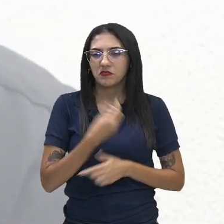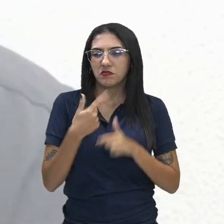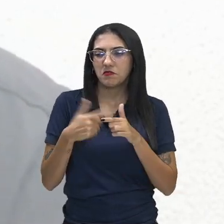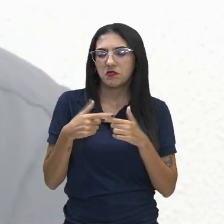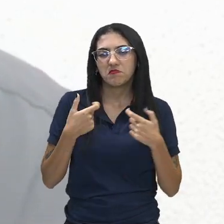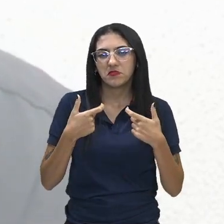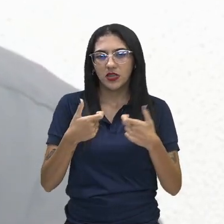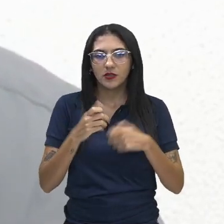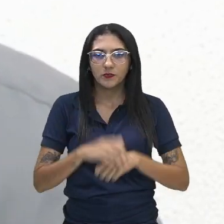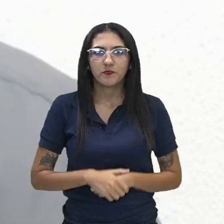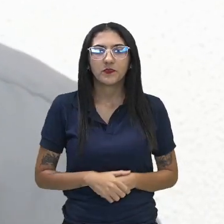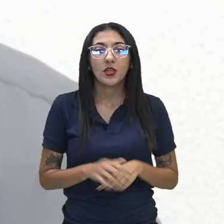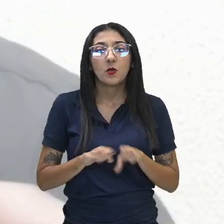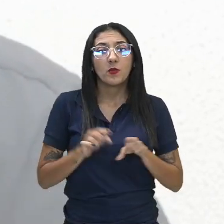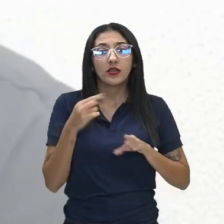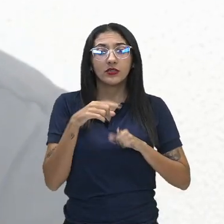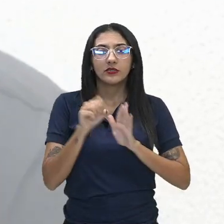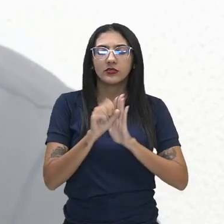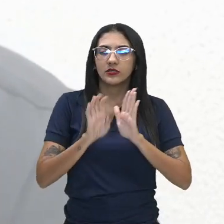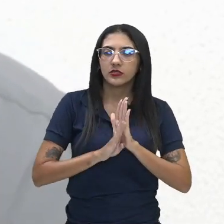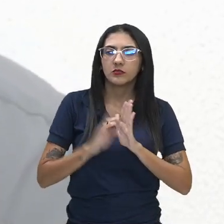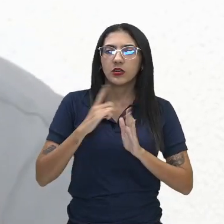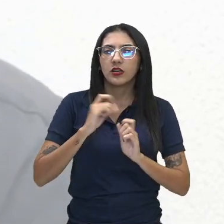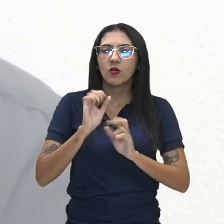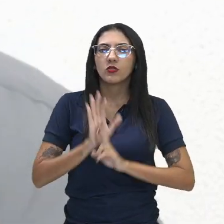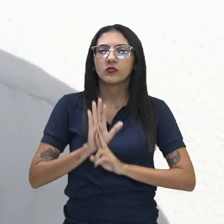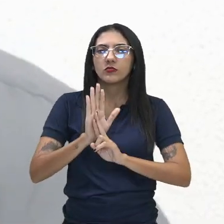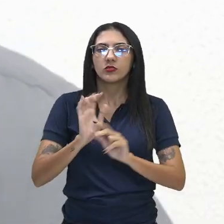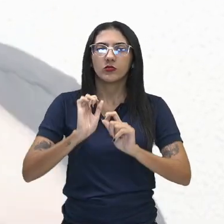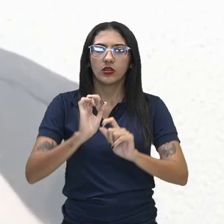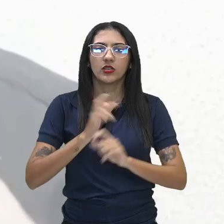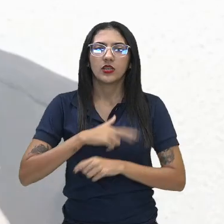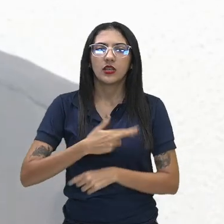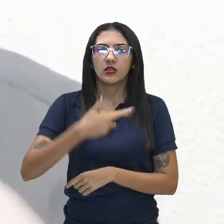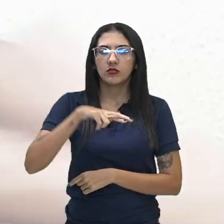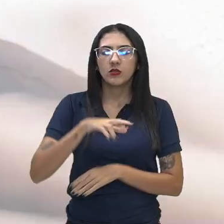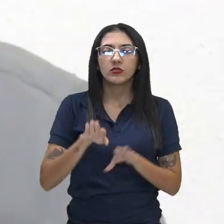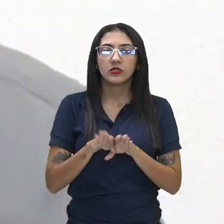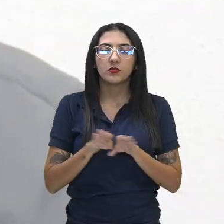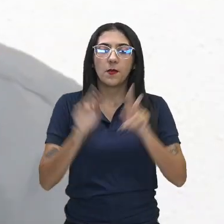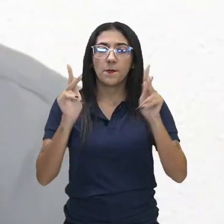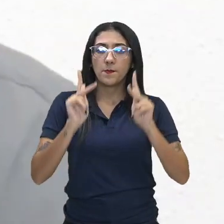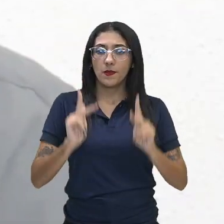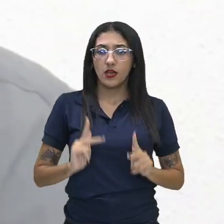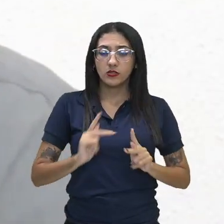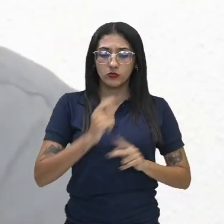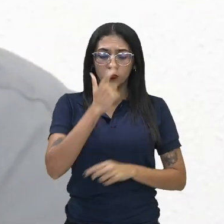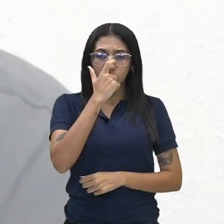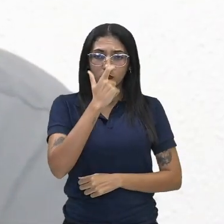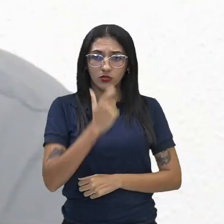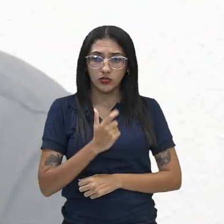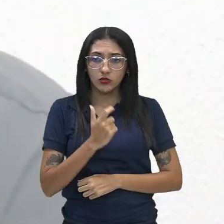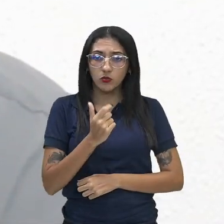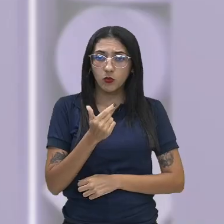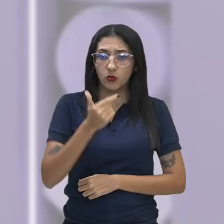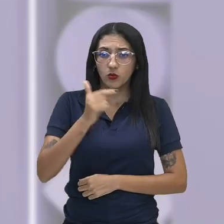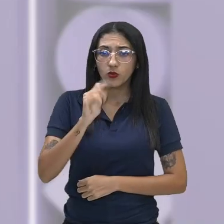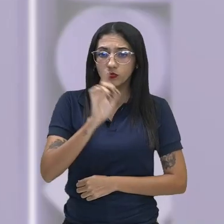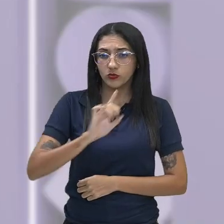sentido, os símbolos eles comunicam a mensagem maior das religiões, que é a paz consigo, com o próximo e com